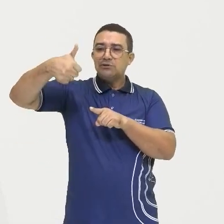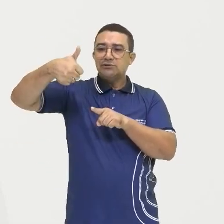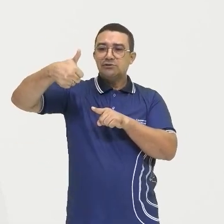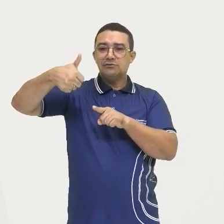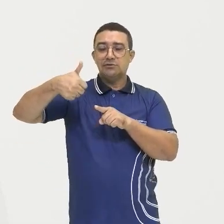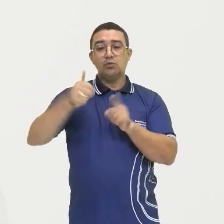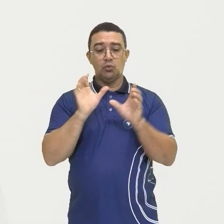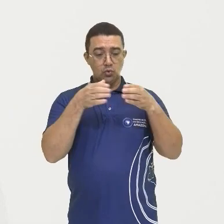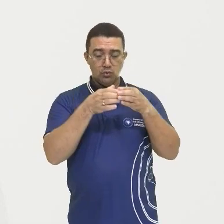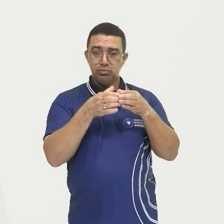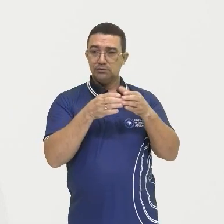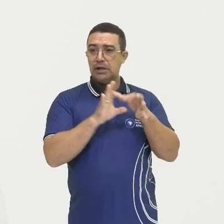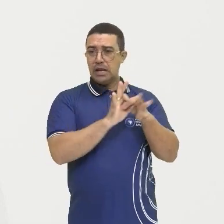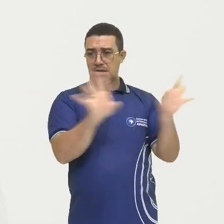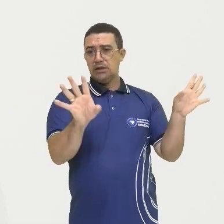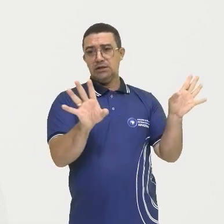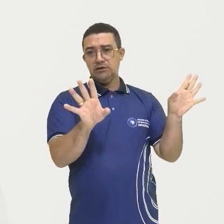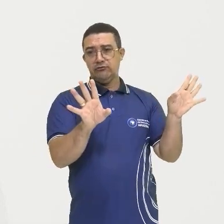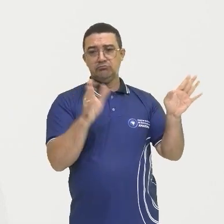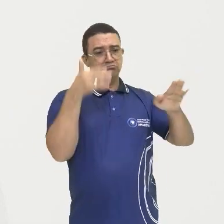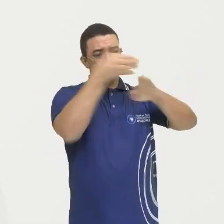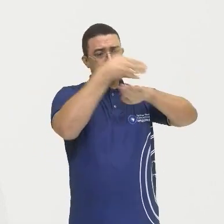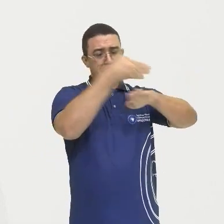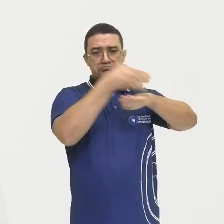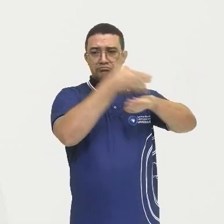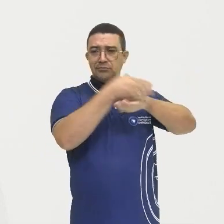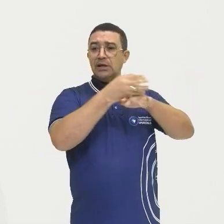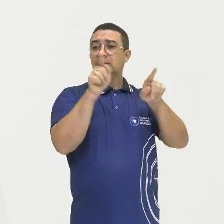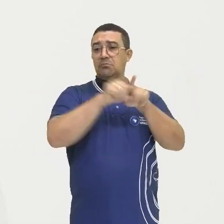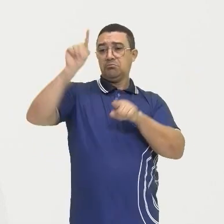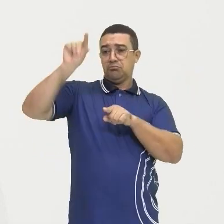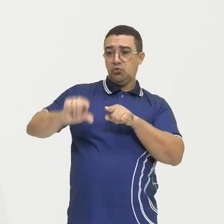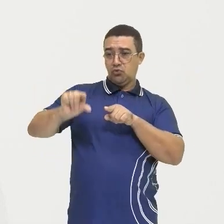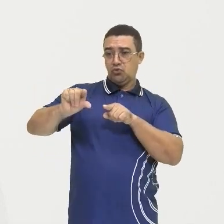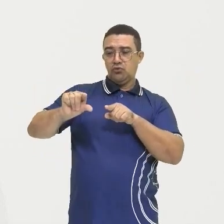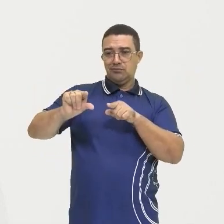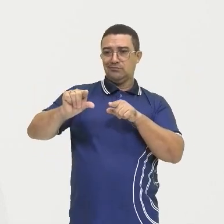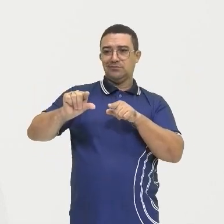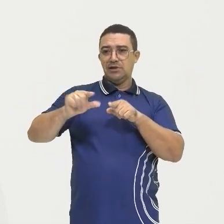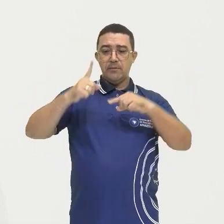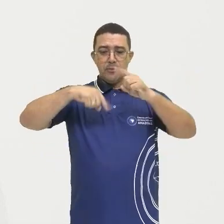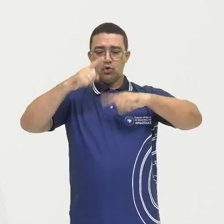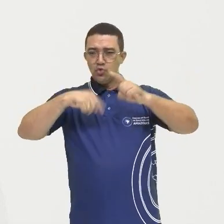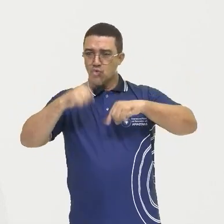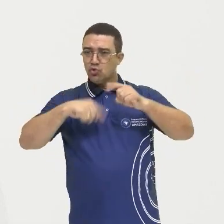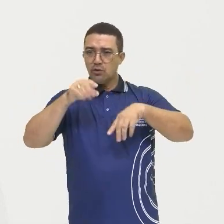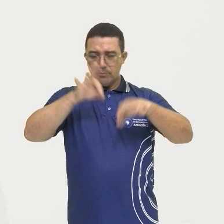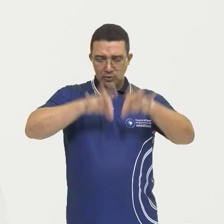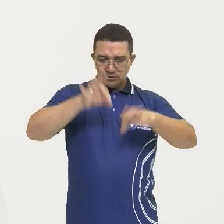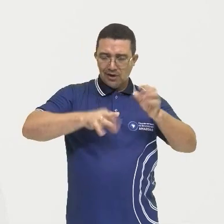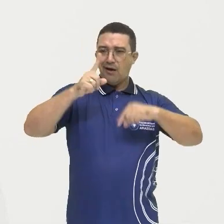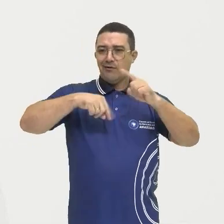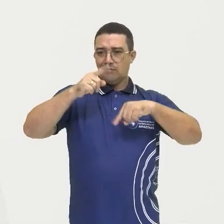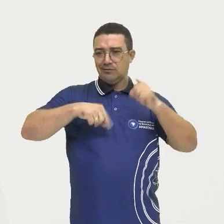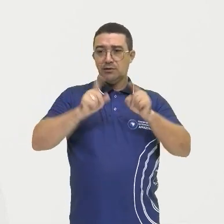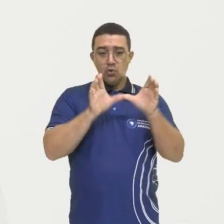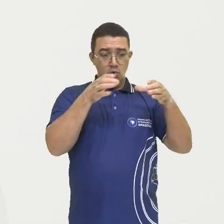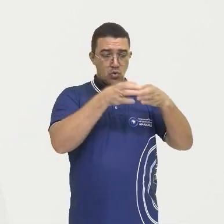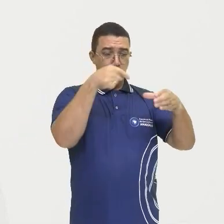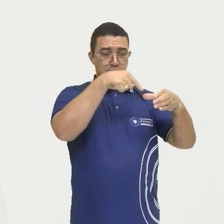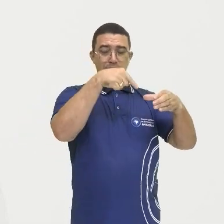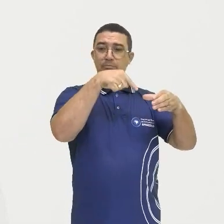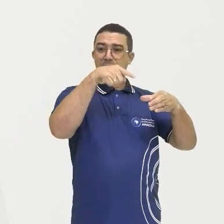econômico, professor? Os países são capazes de propiciar o acesso e o barateamento